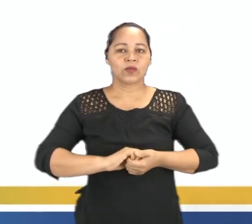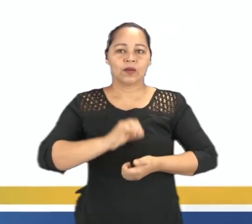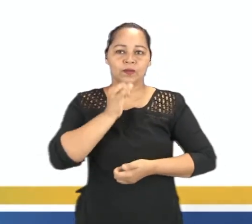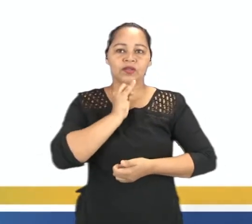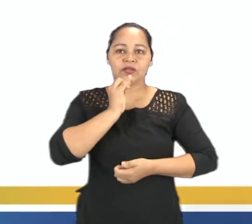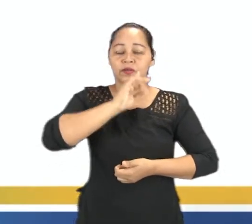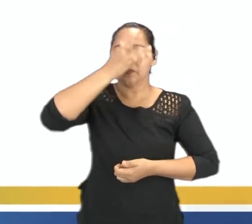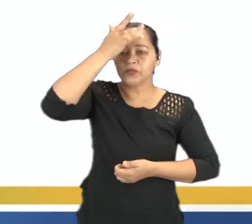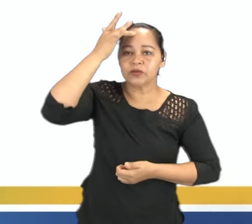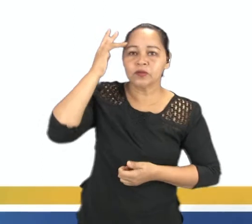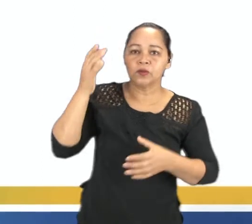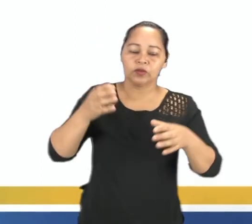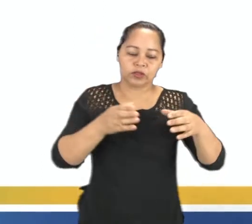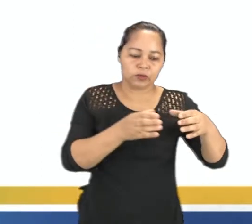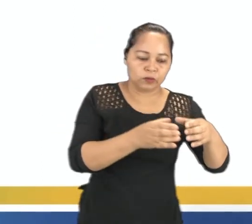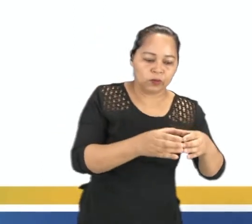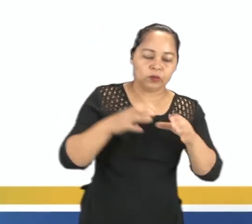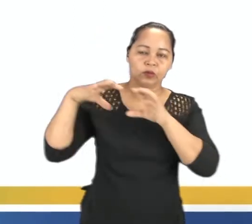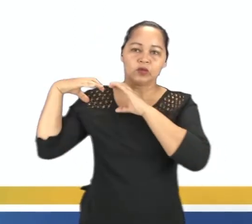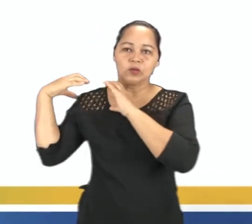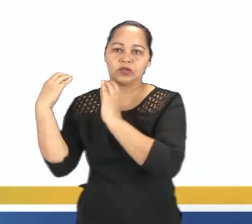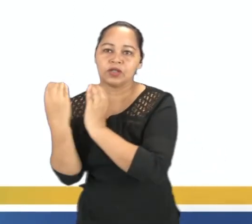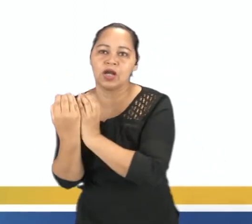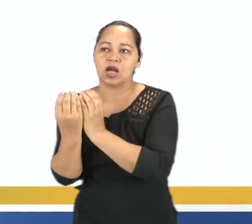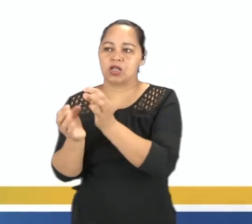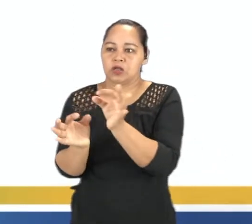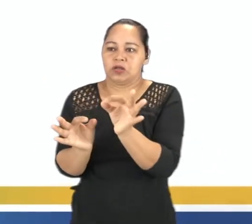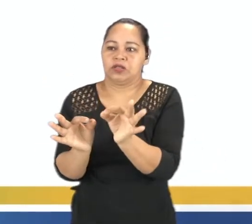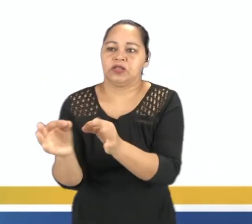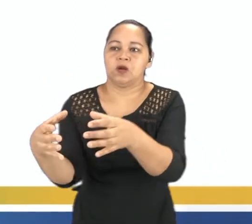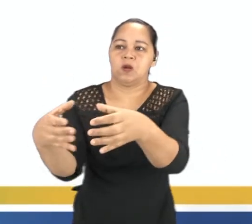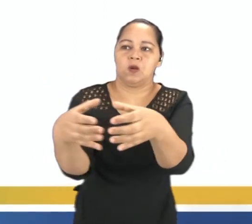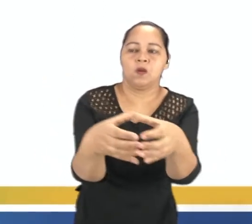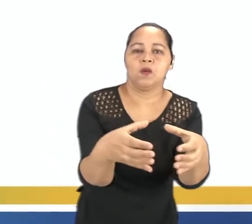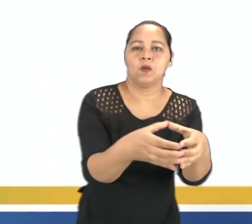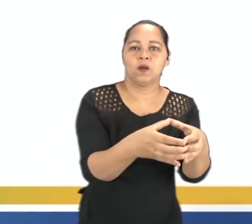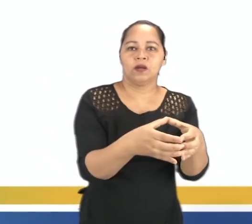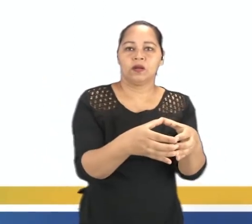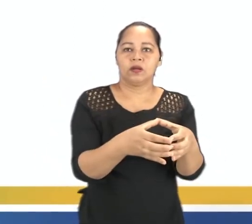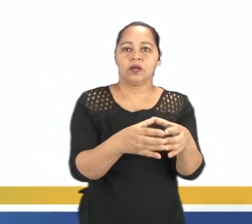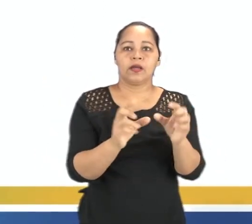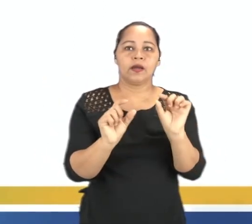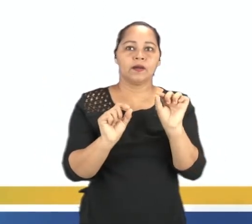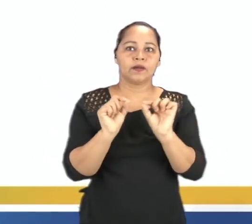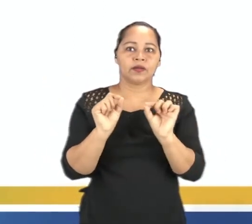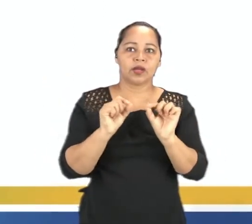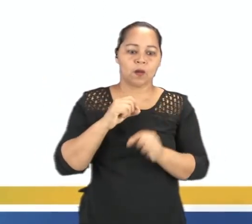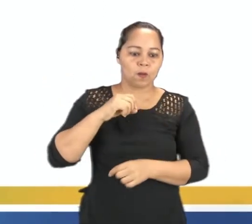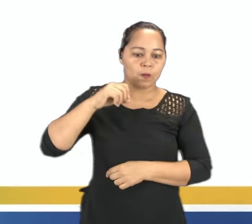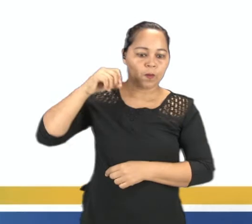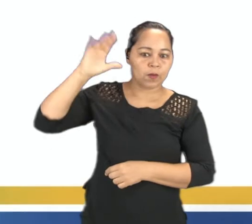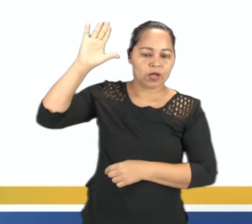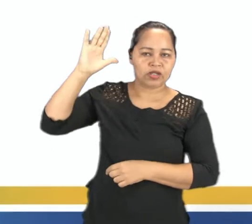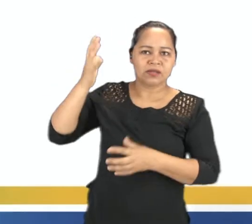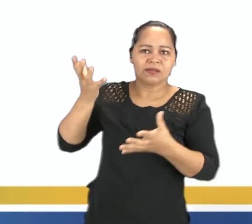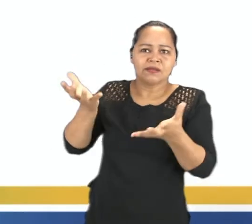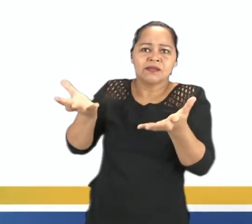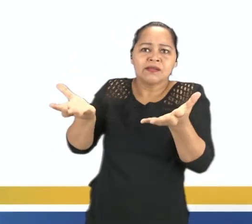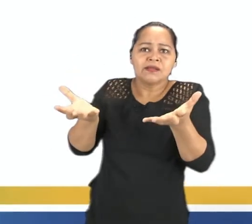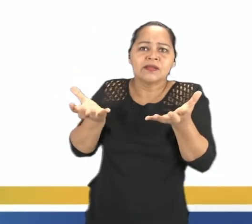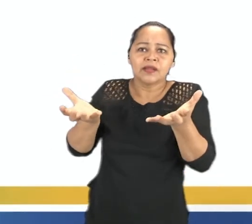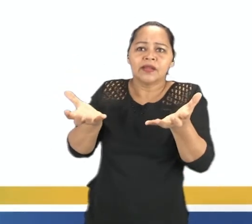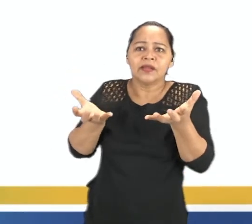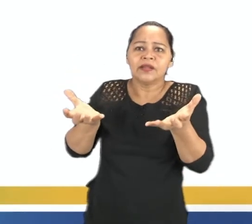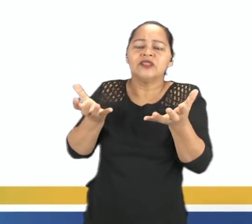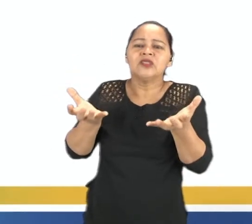Pessoas, grupos, comunidades e organizações de todo tipo cada vez mais se empenham na busca de novas fontes